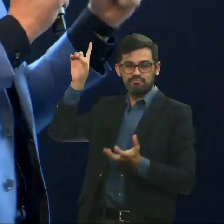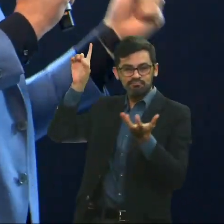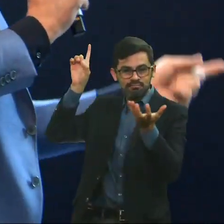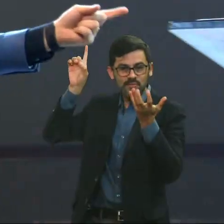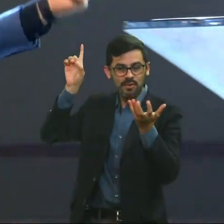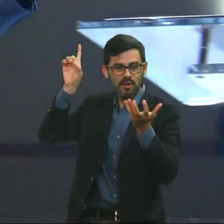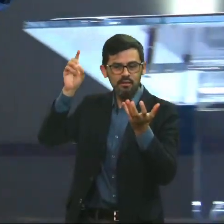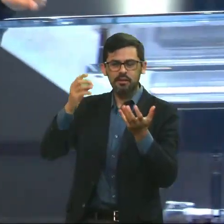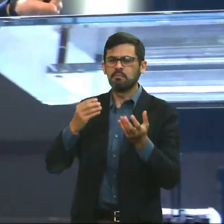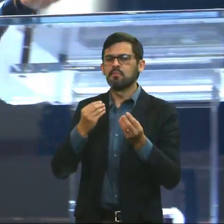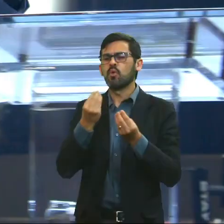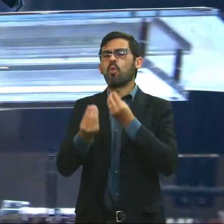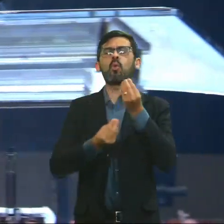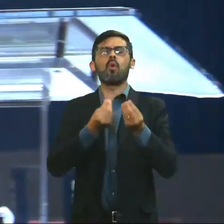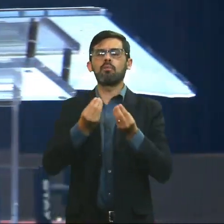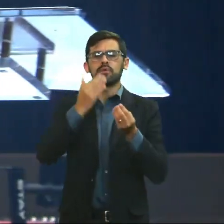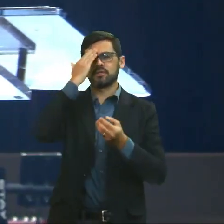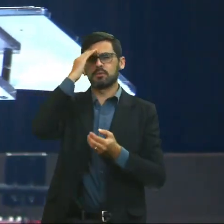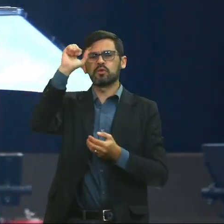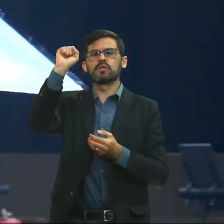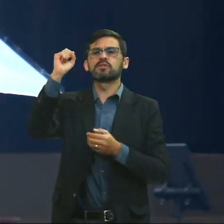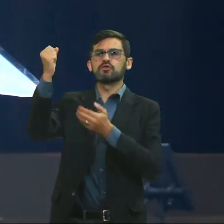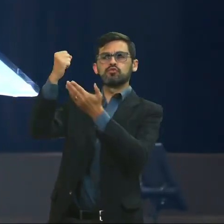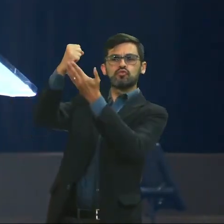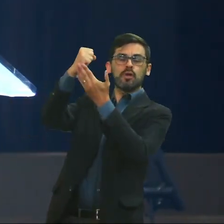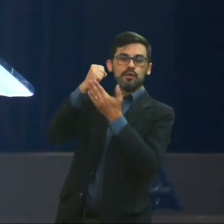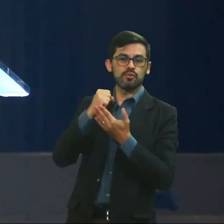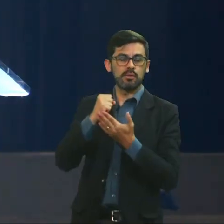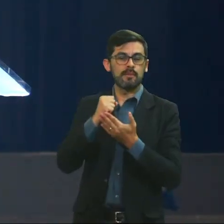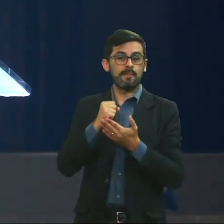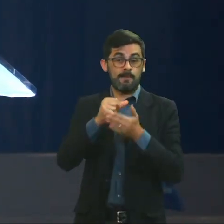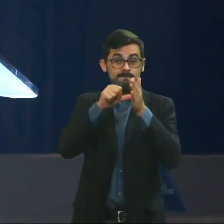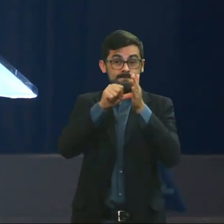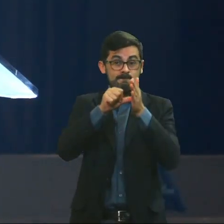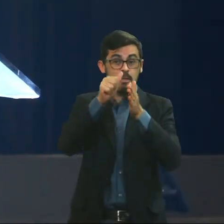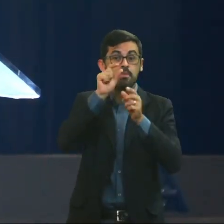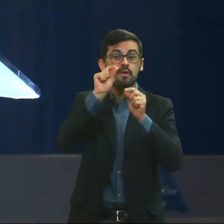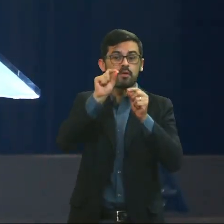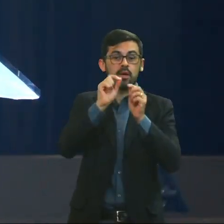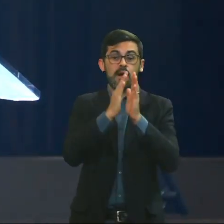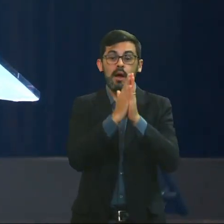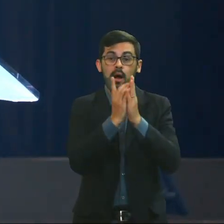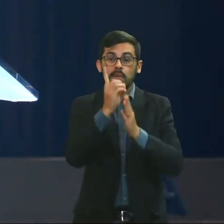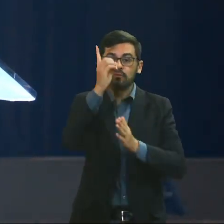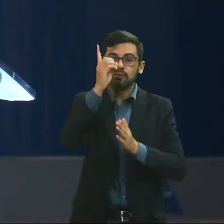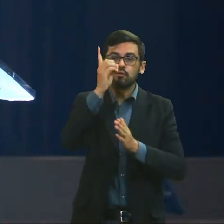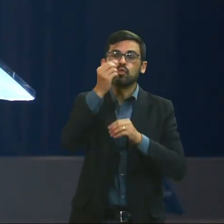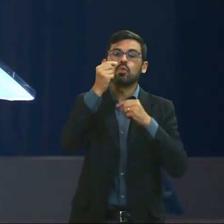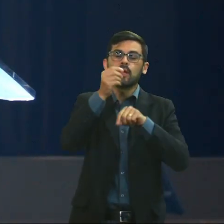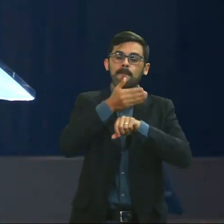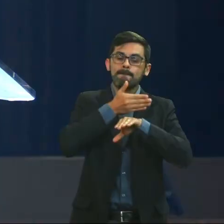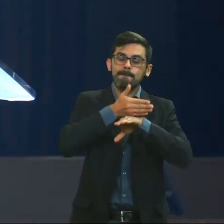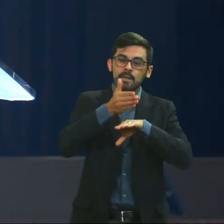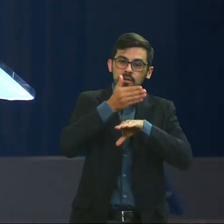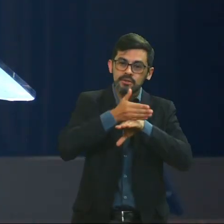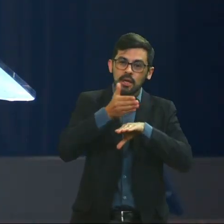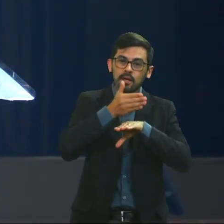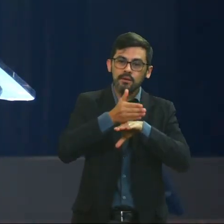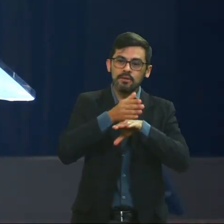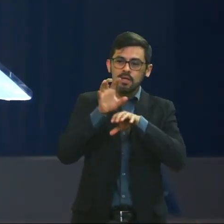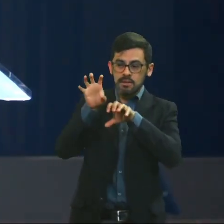a sabedoria de Deus trabalha para nós? Primeiro princípio, a palavra de Deus aplicada. Anota